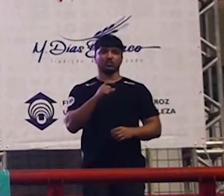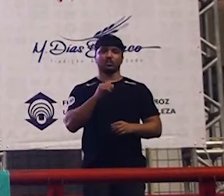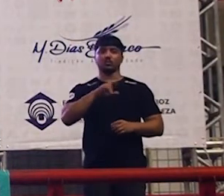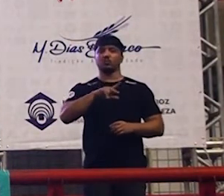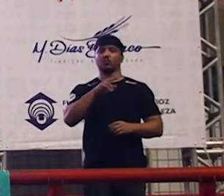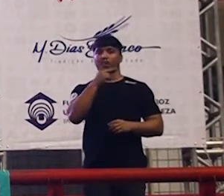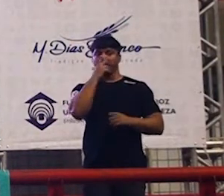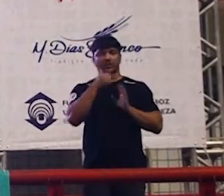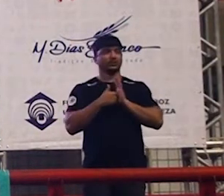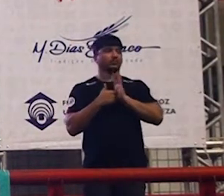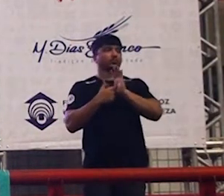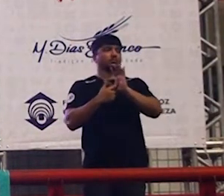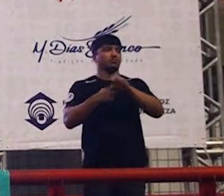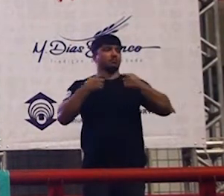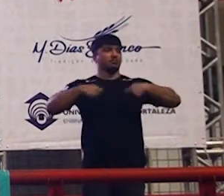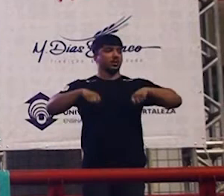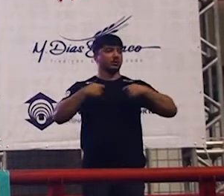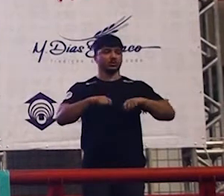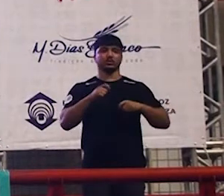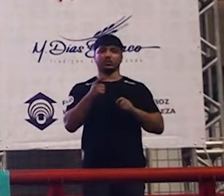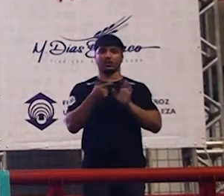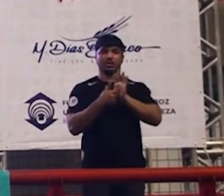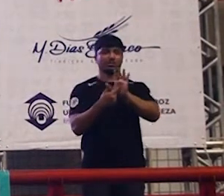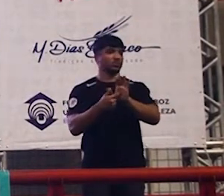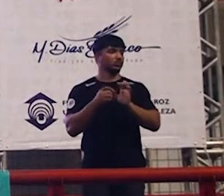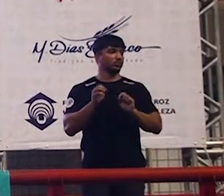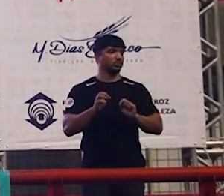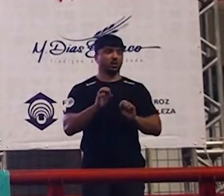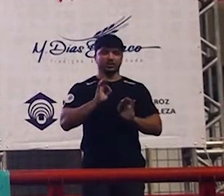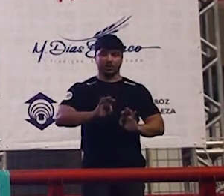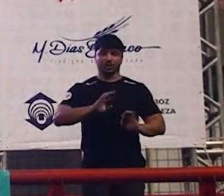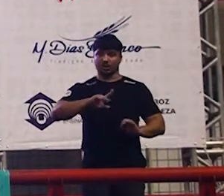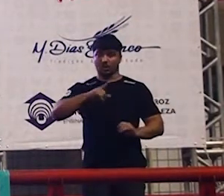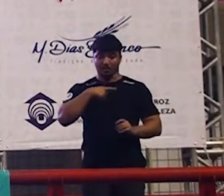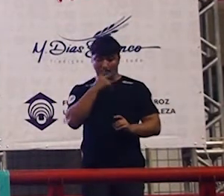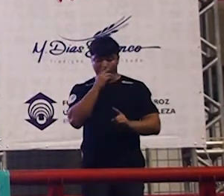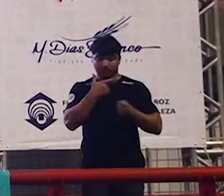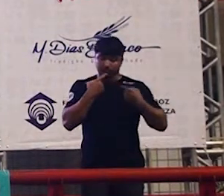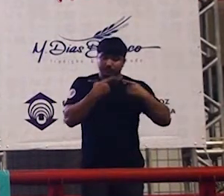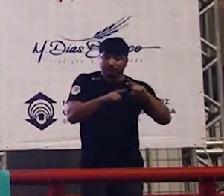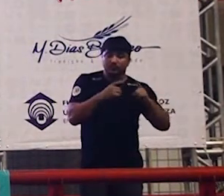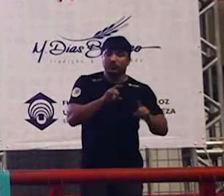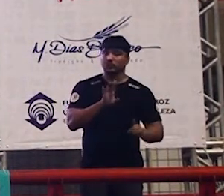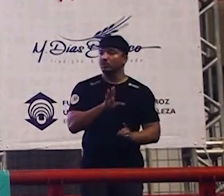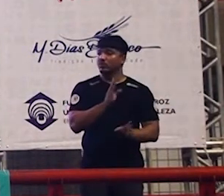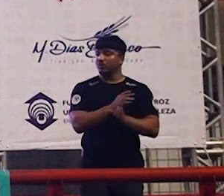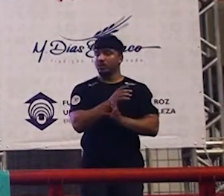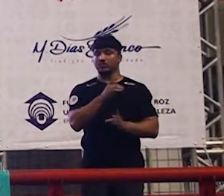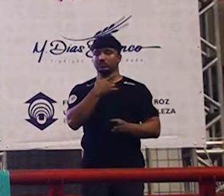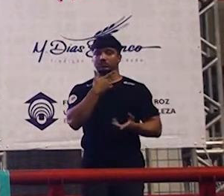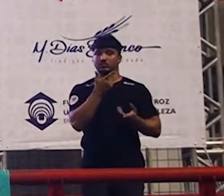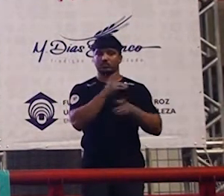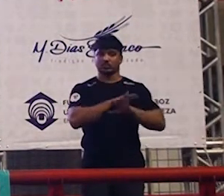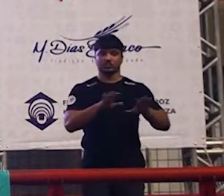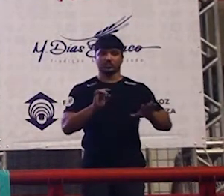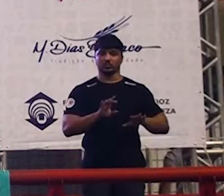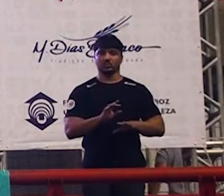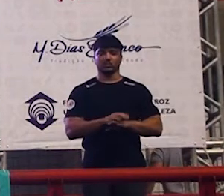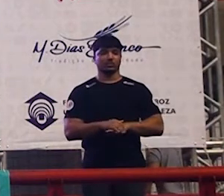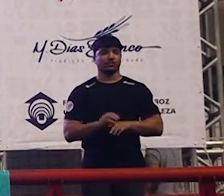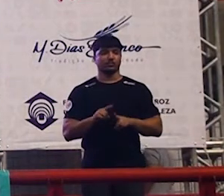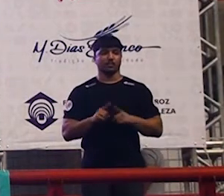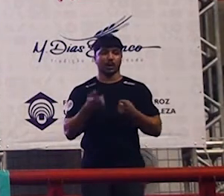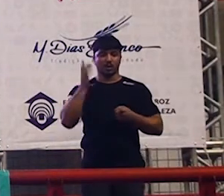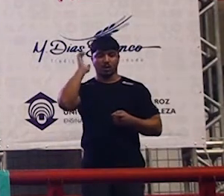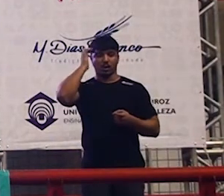ele não demonstra a necessidade de uma postura radical, ele critica por meio da ironia essa atitude radical. Então eu